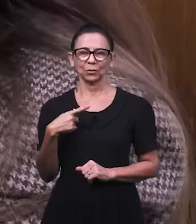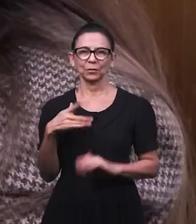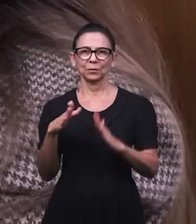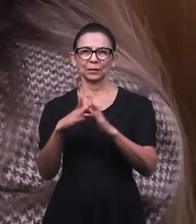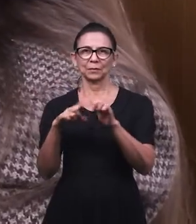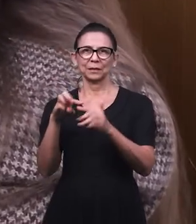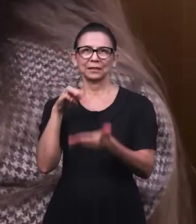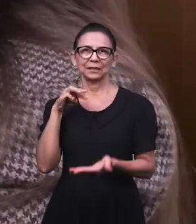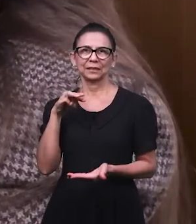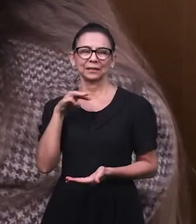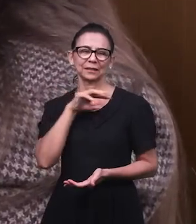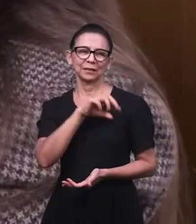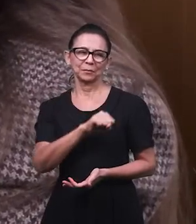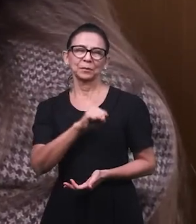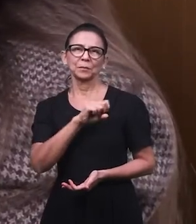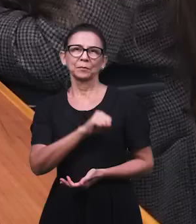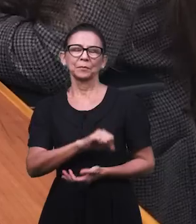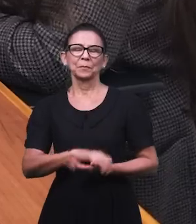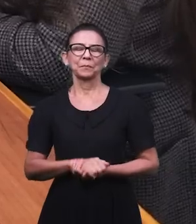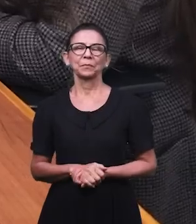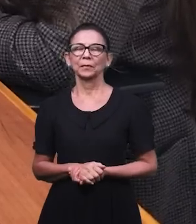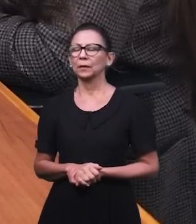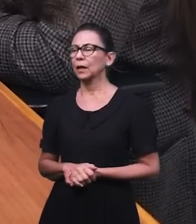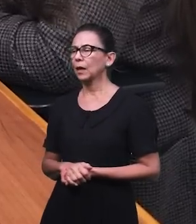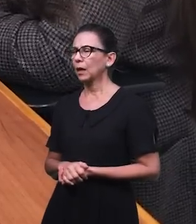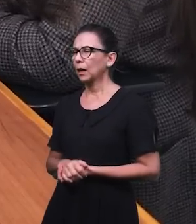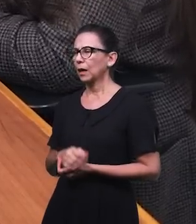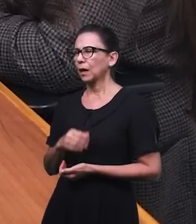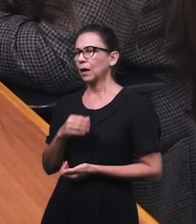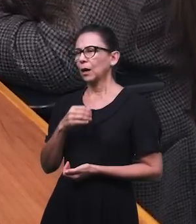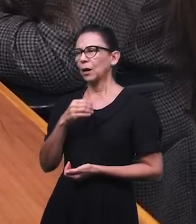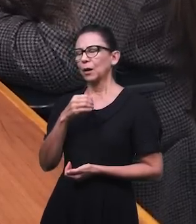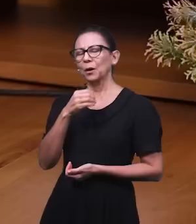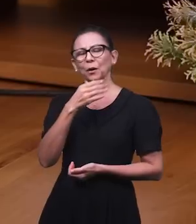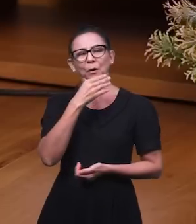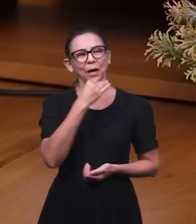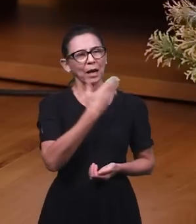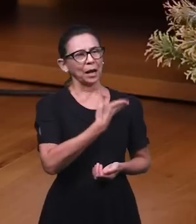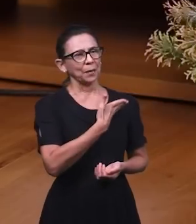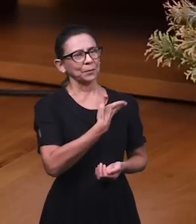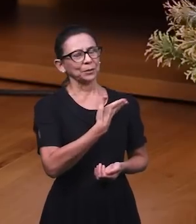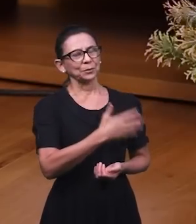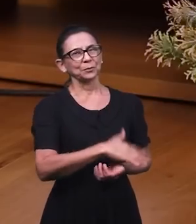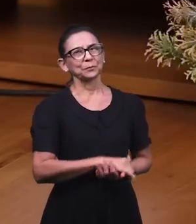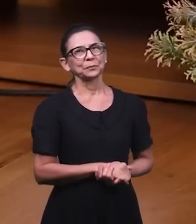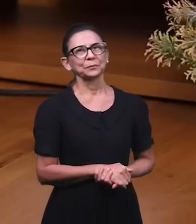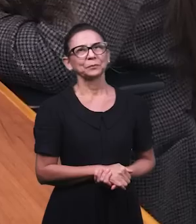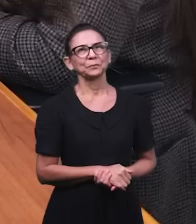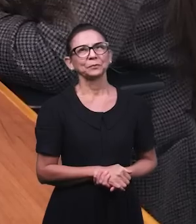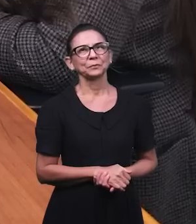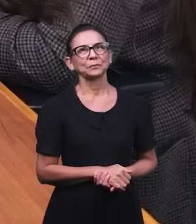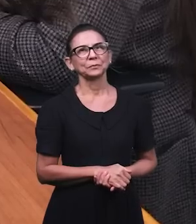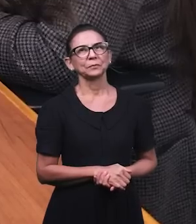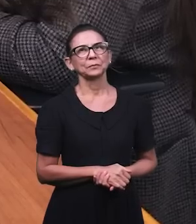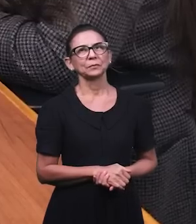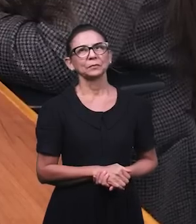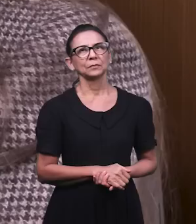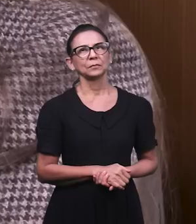igreja. Amém. E ele é muito querido. Um amigo. Melhor nota.